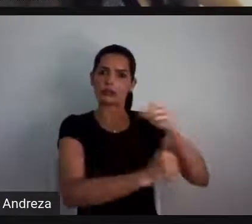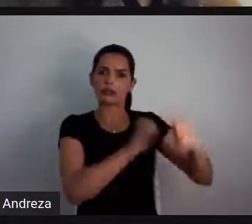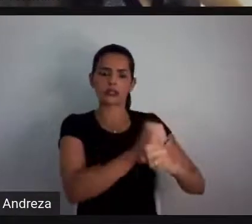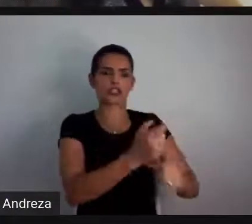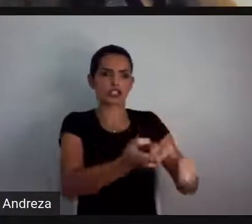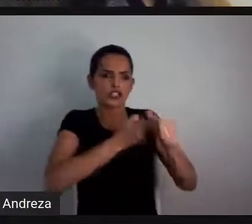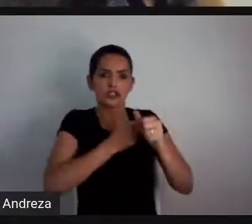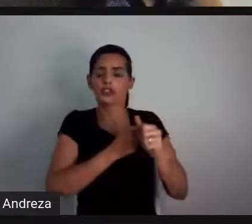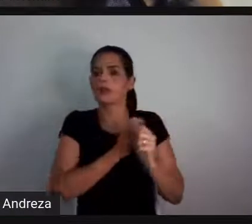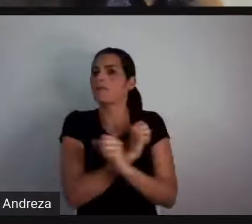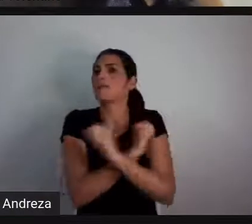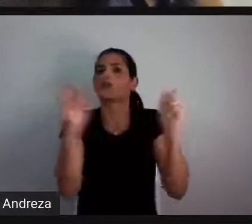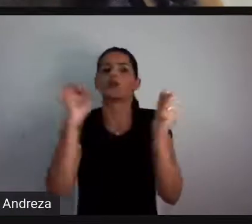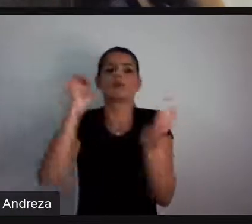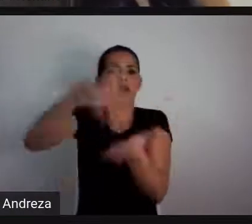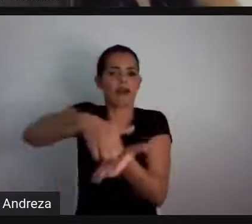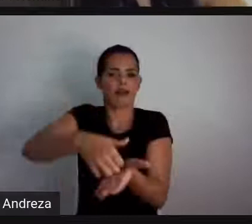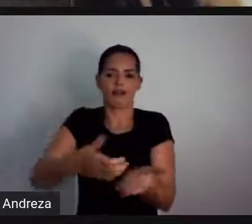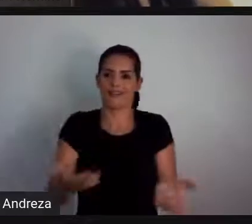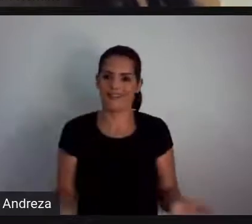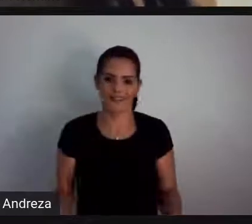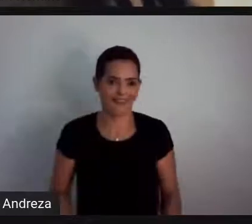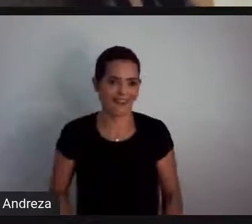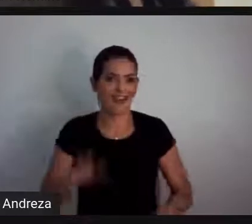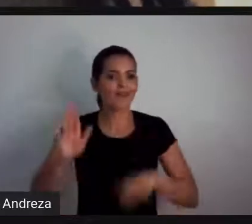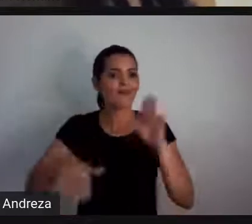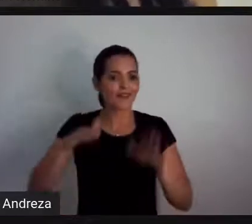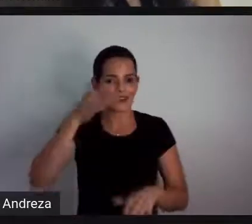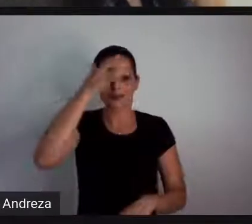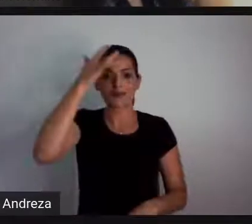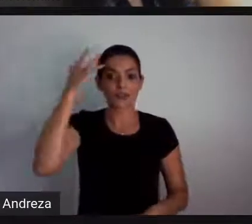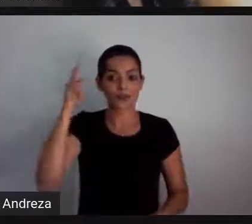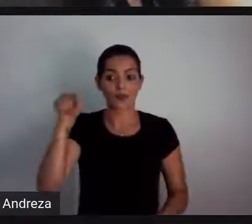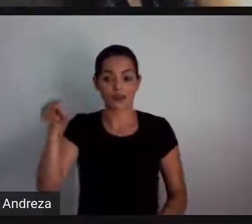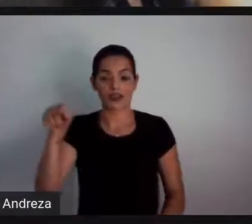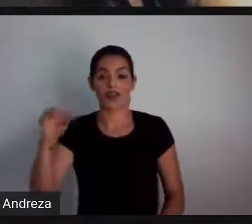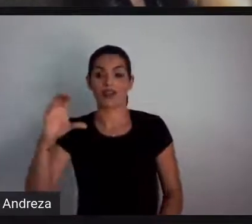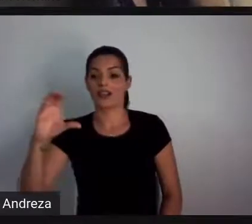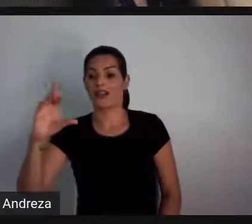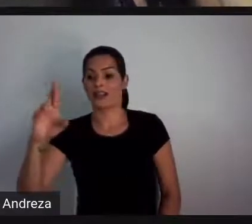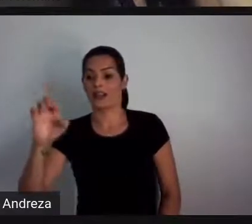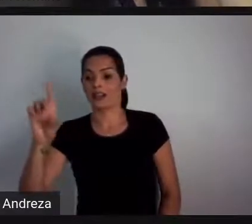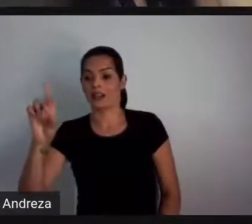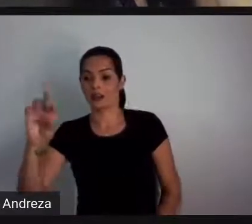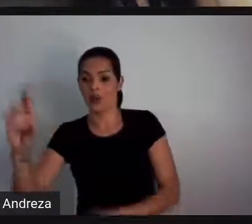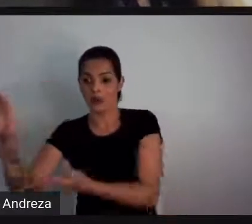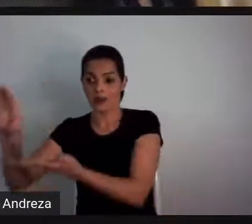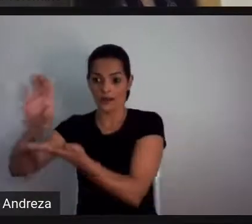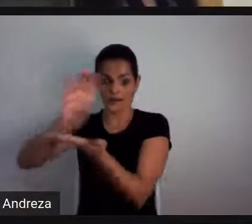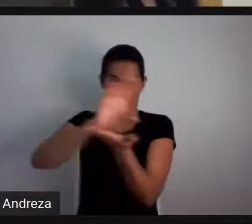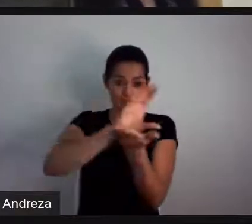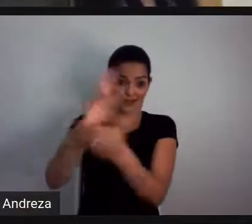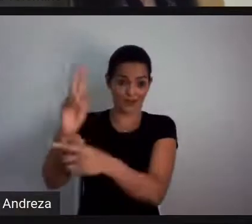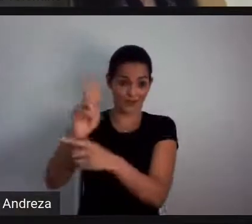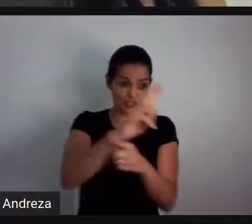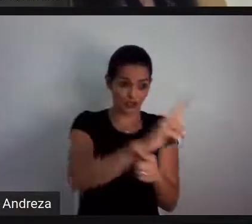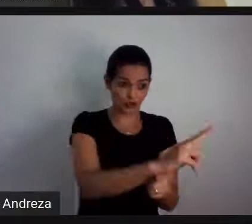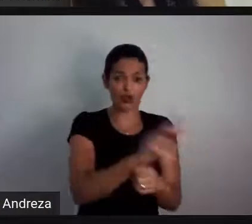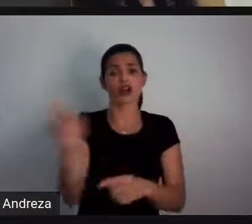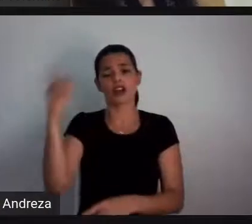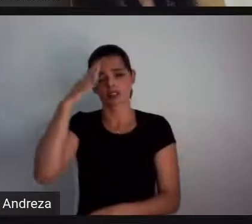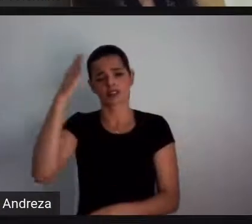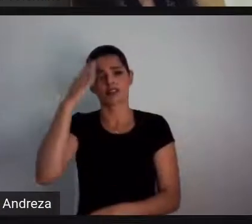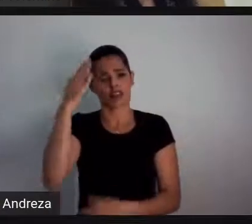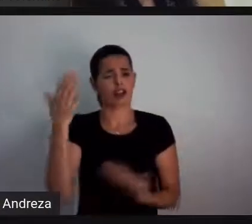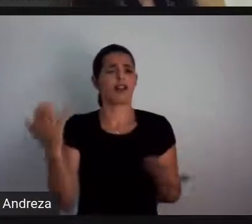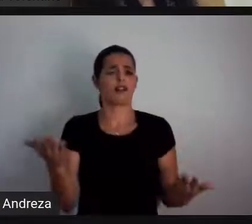eles têm essa noção exata que as pessoas não vão conseguir pagar, e que elas, para ajudar essas pessoas e também para receber pelo menos o